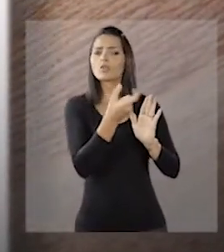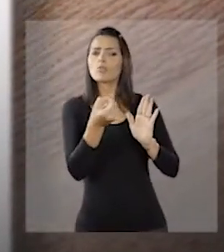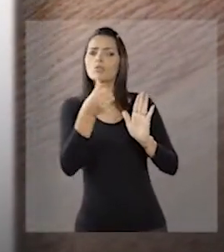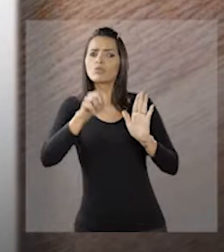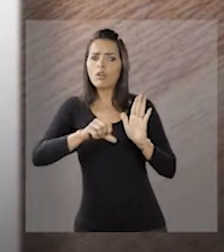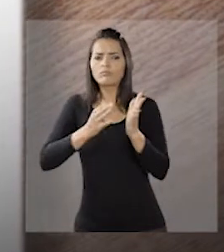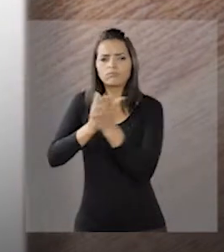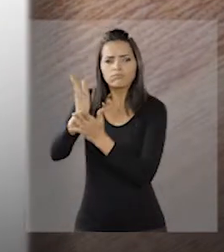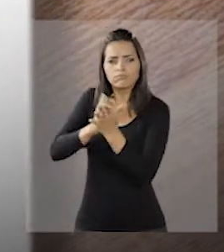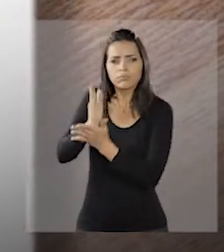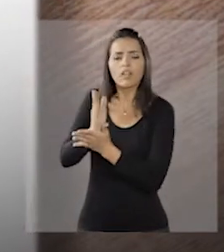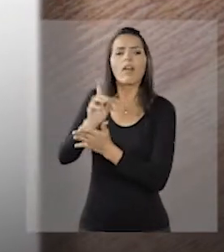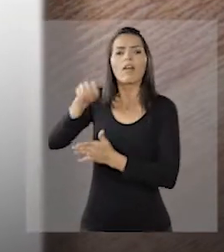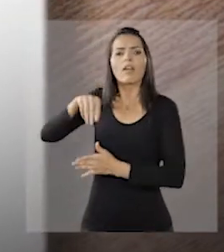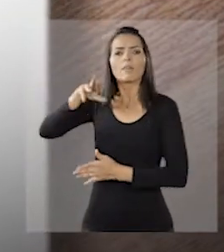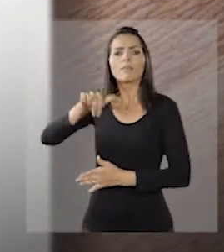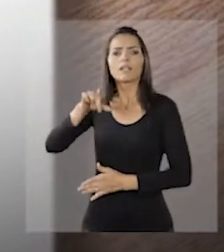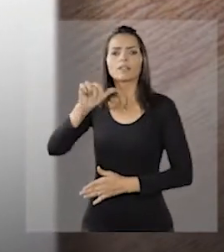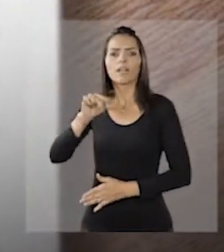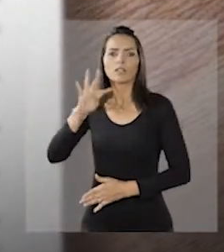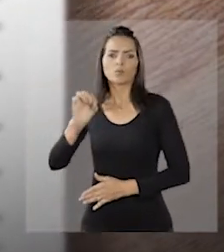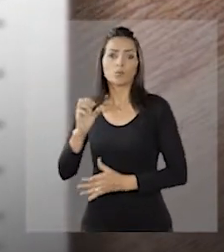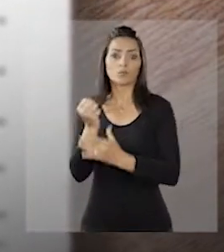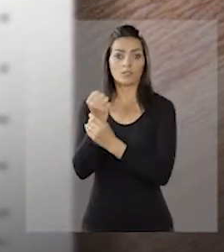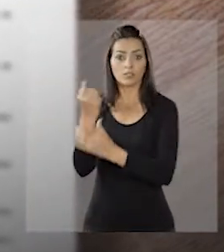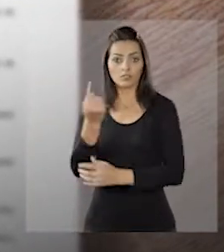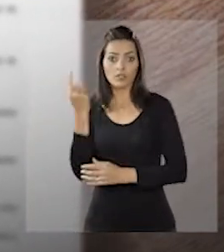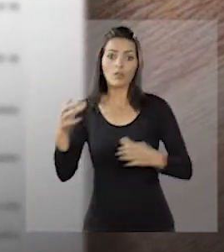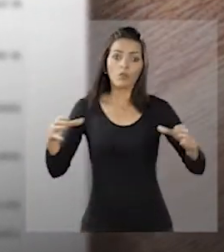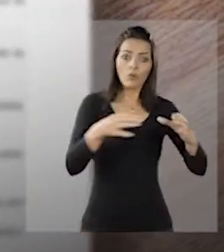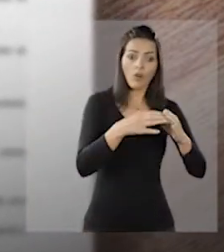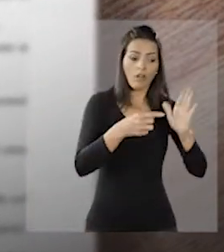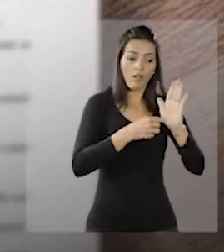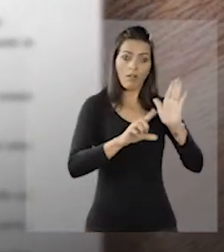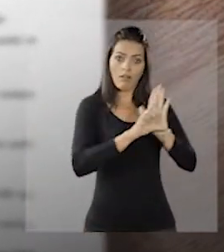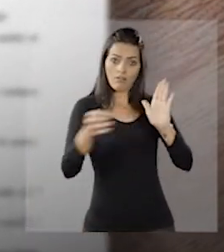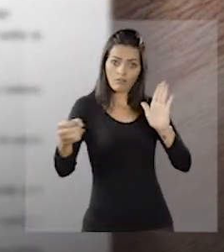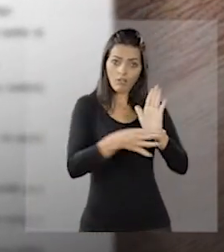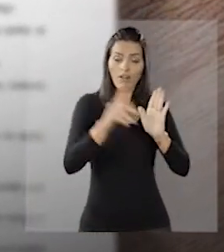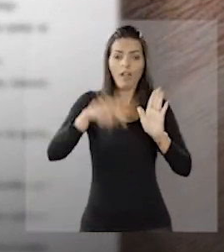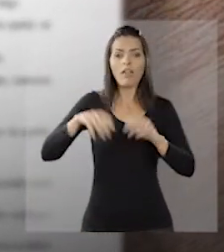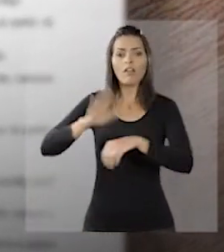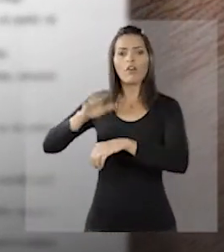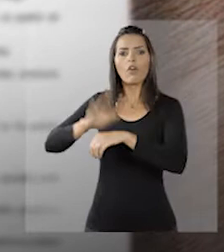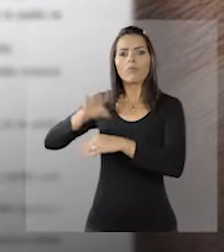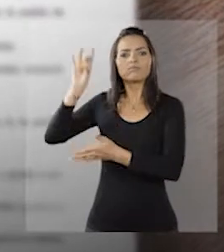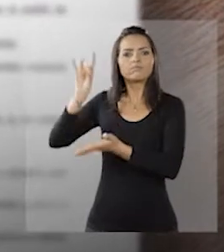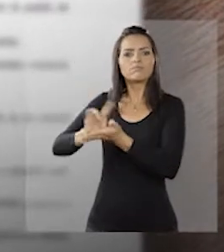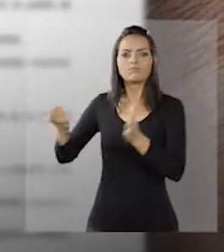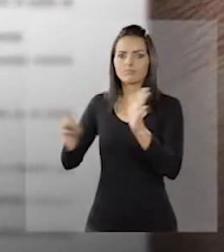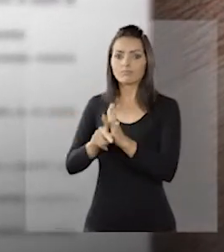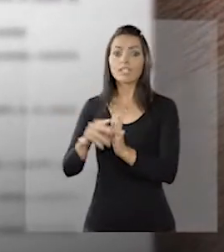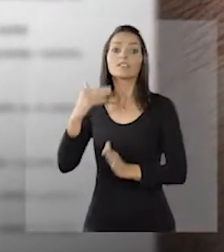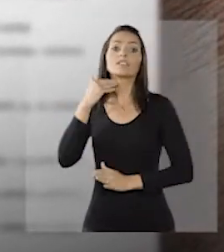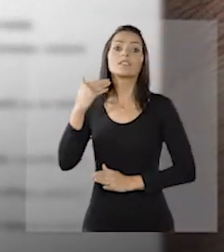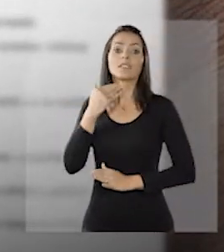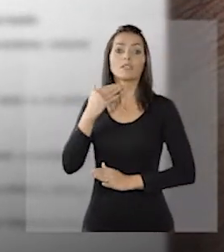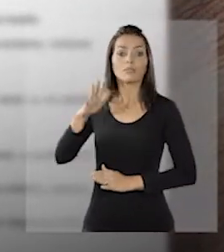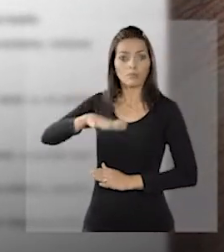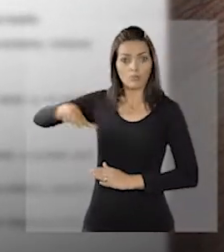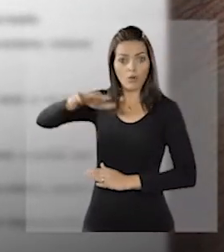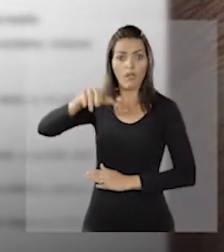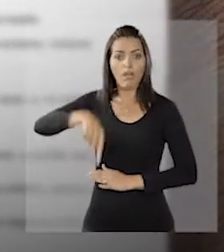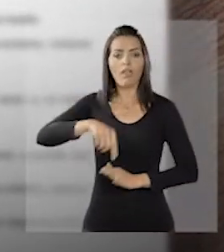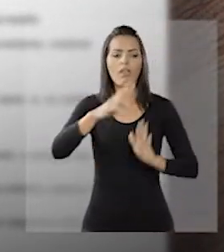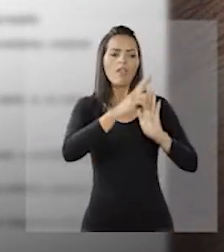de 2009, que disciplina o mandado de segurança individual e coletivo. A nova redação determina que, nos casos